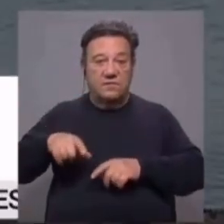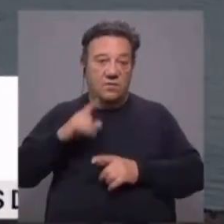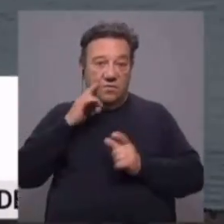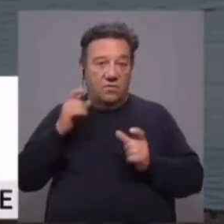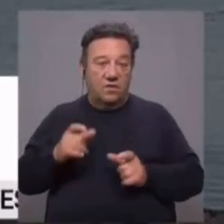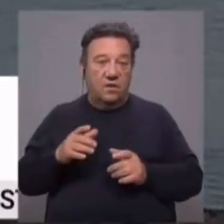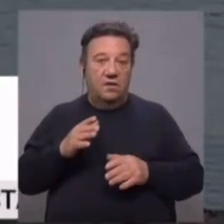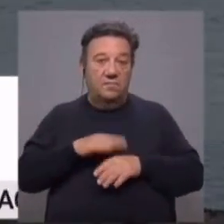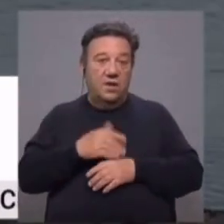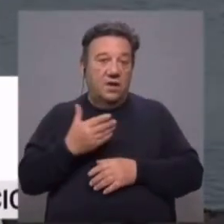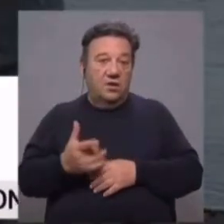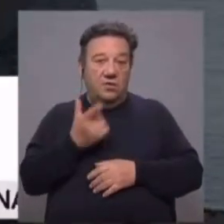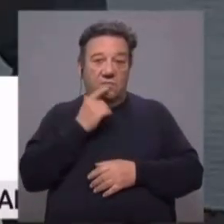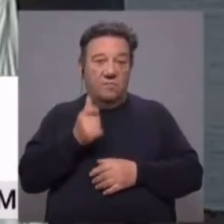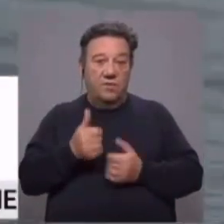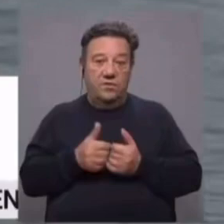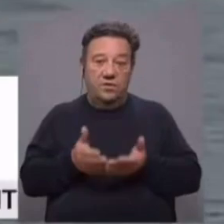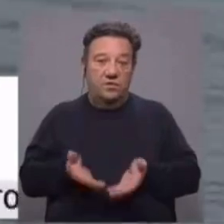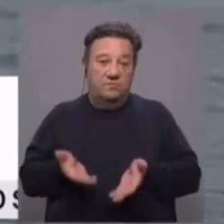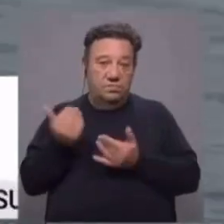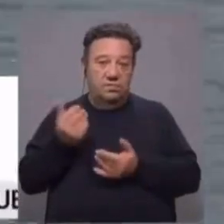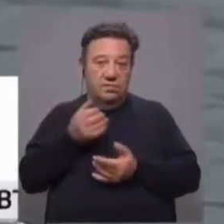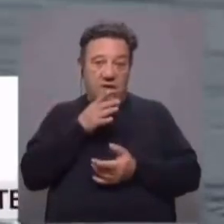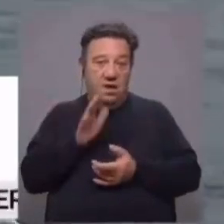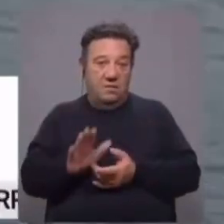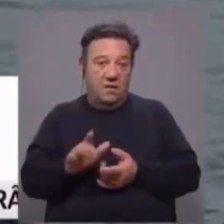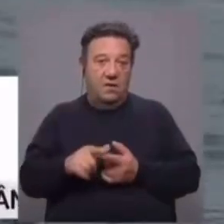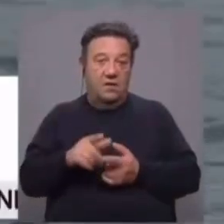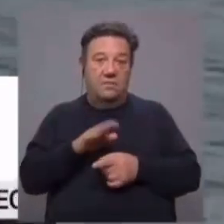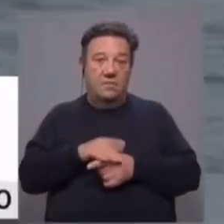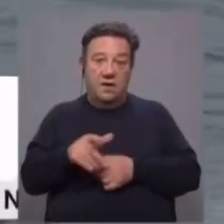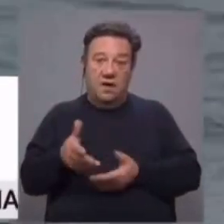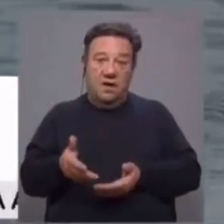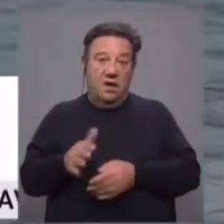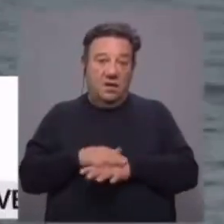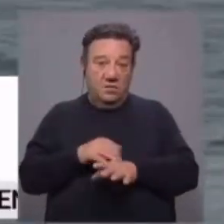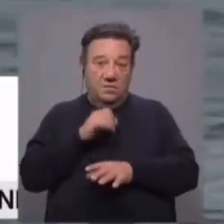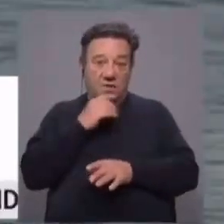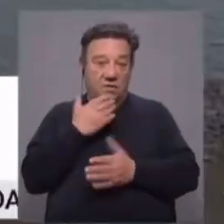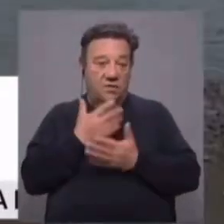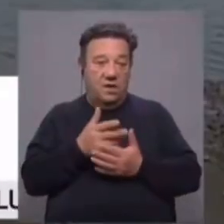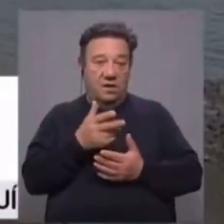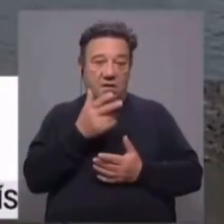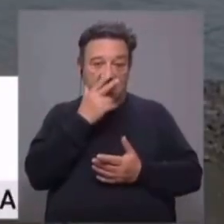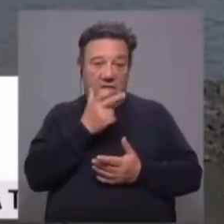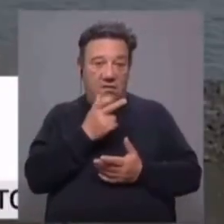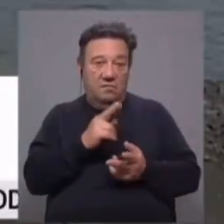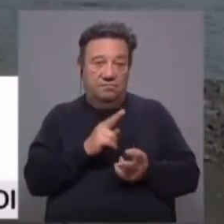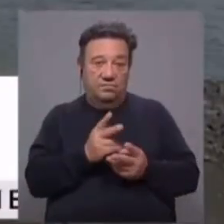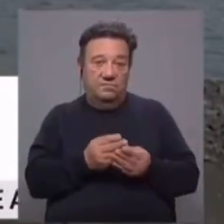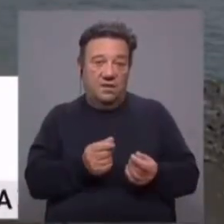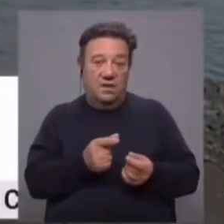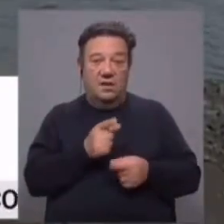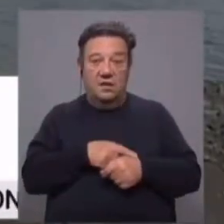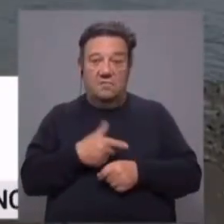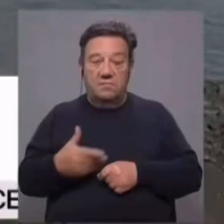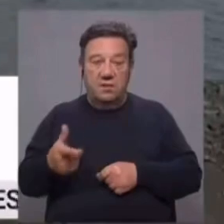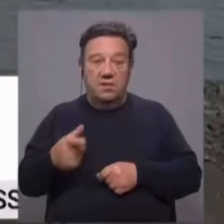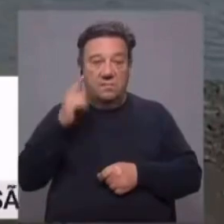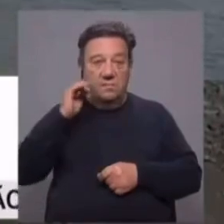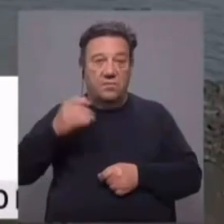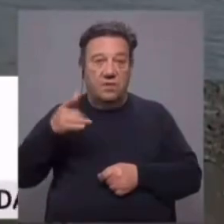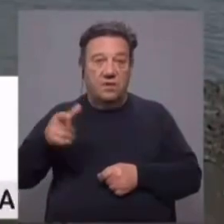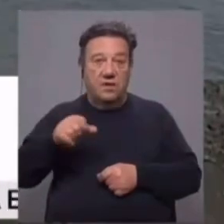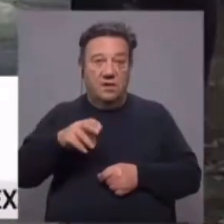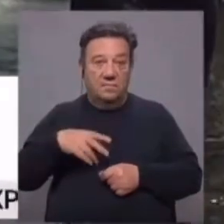vez que para já não se podem retirar estes vestígios da água, pois essa ação poderia levar à deterioração dos materiais. Neste momento, a prioridade para a